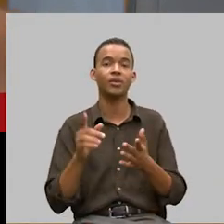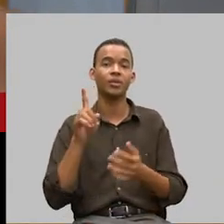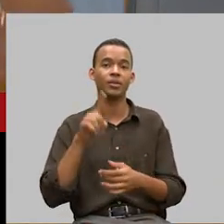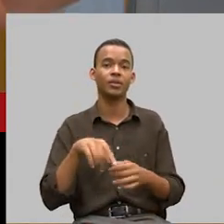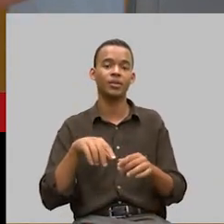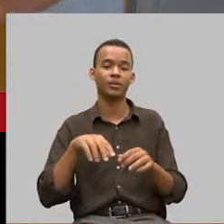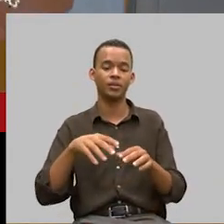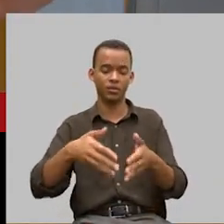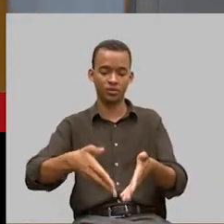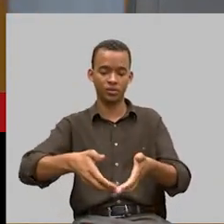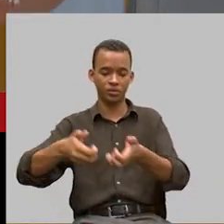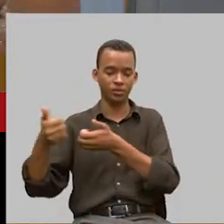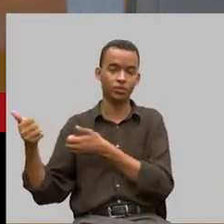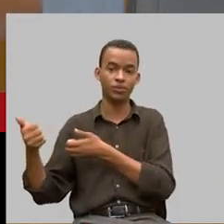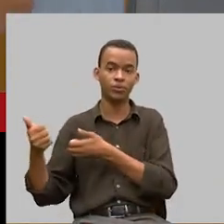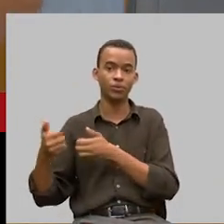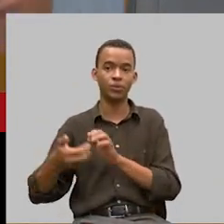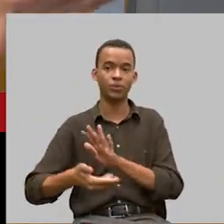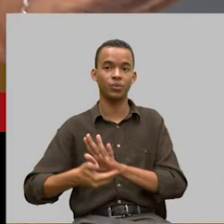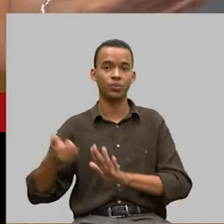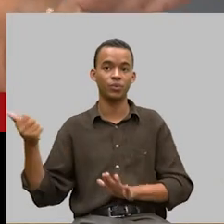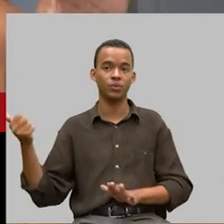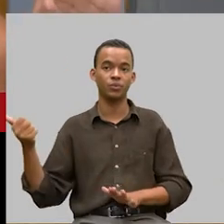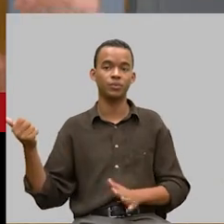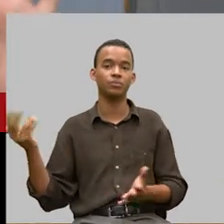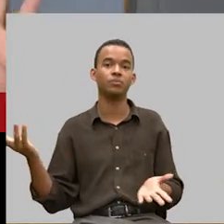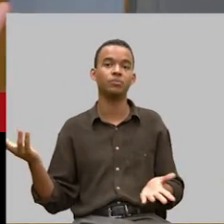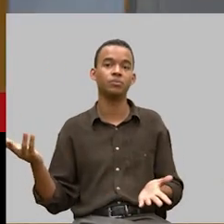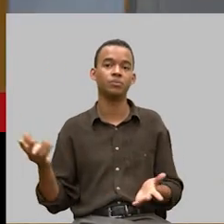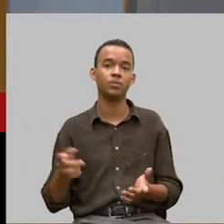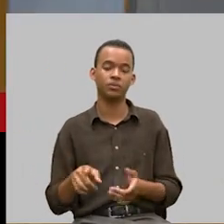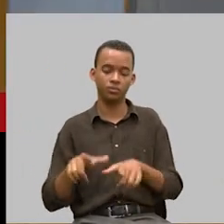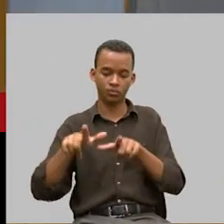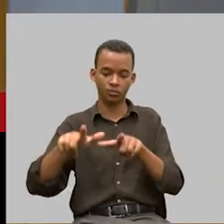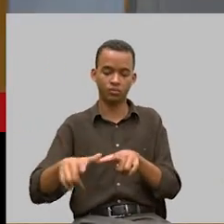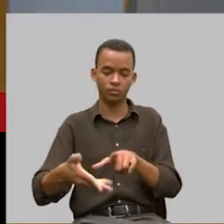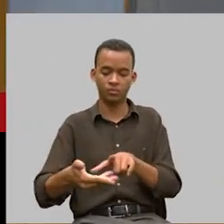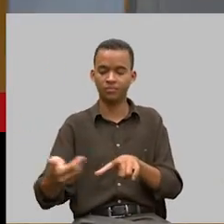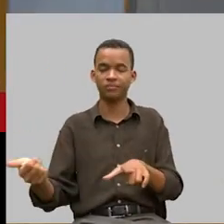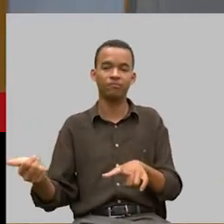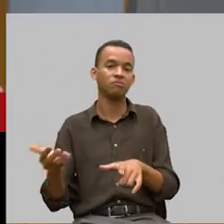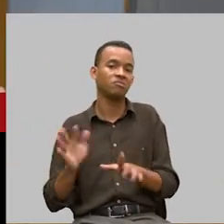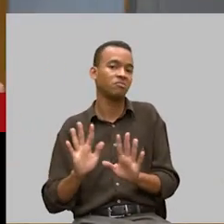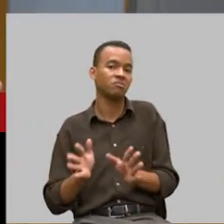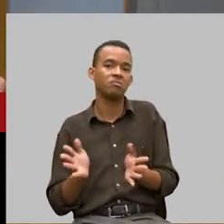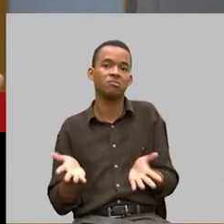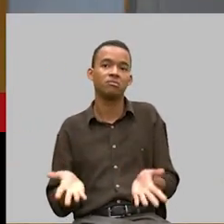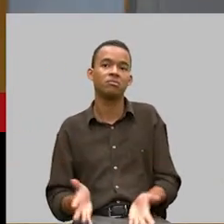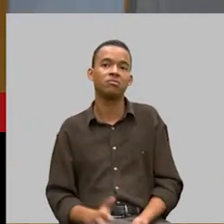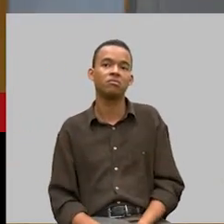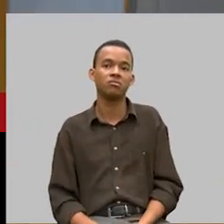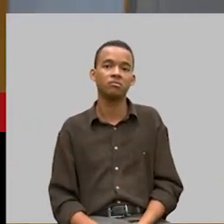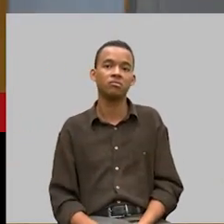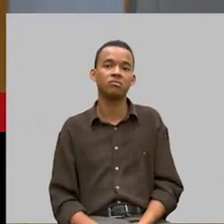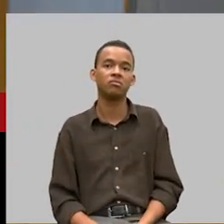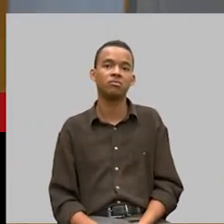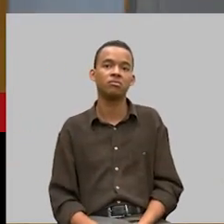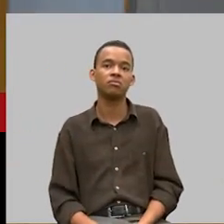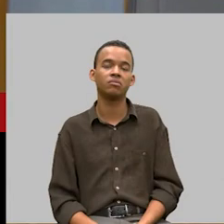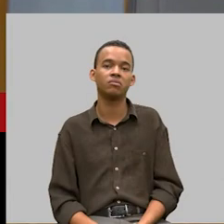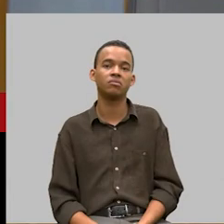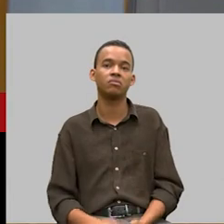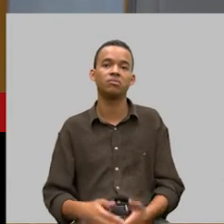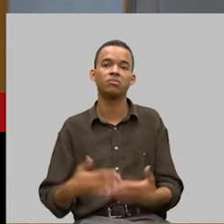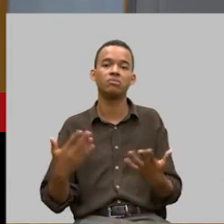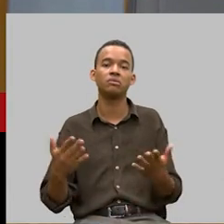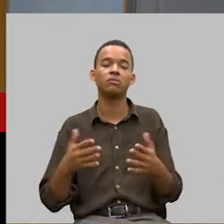tirou não sei como é que chama aqueles alguém foi lá e tirou uma uma parte um dormente tirou um dormente o trem